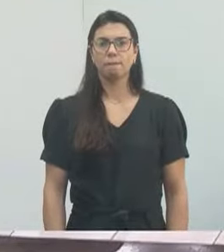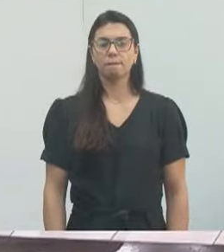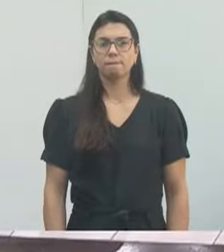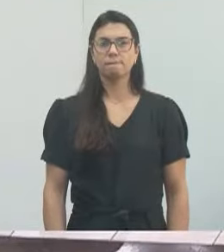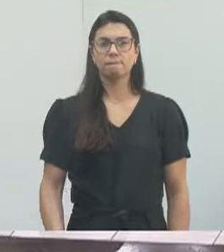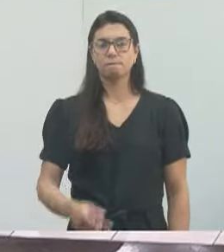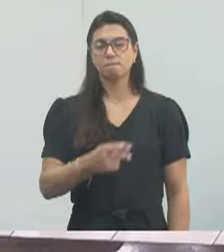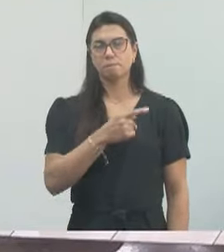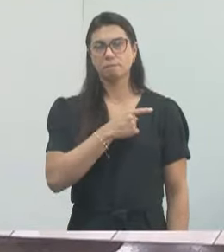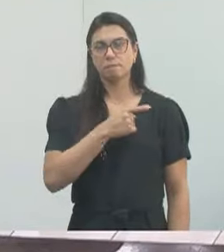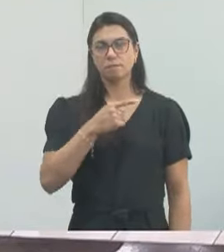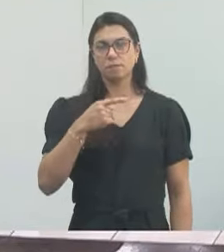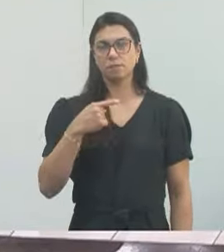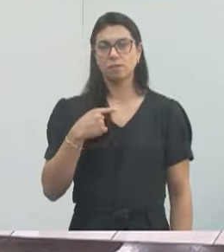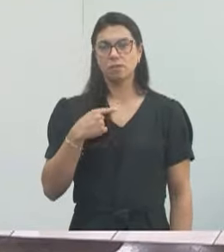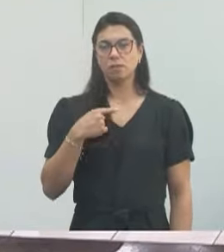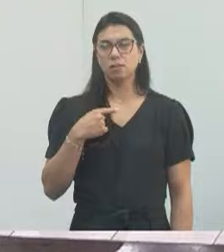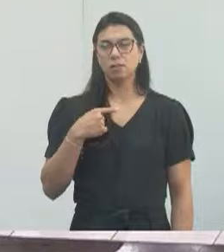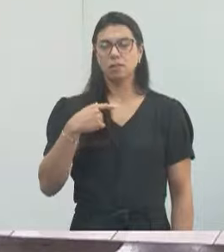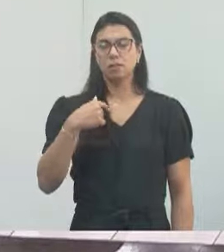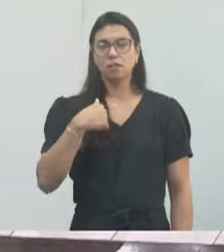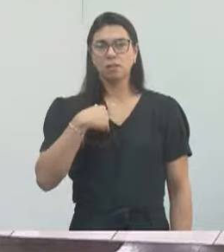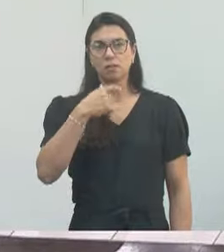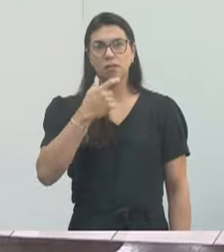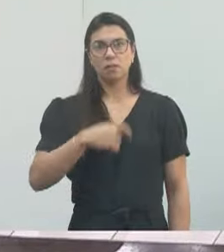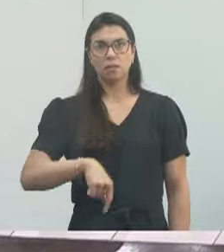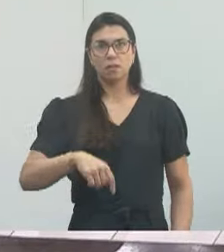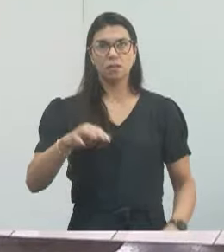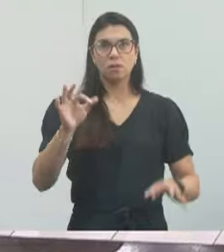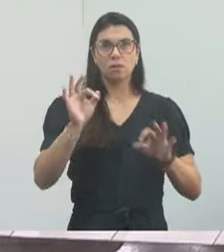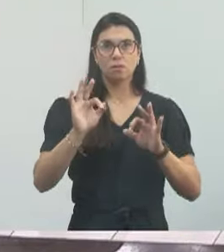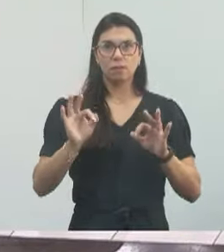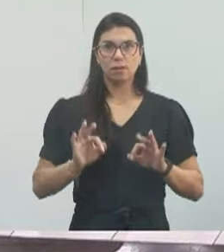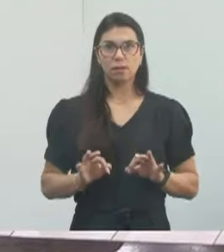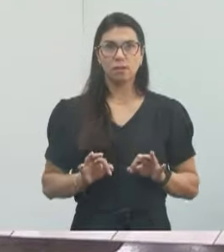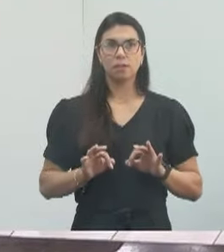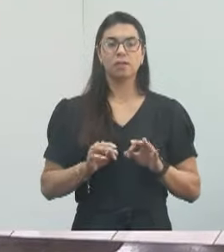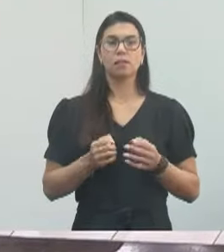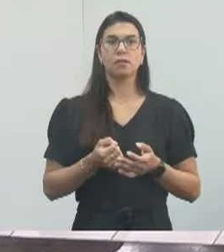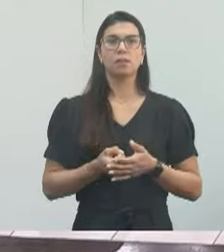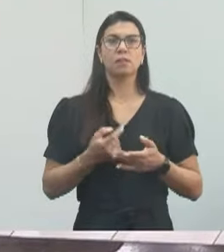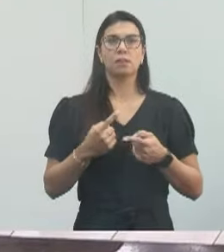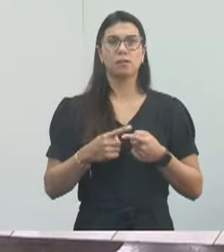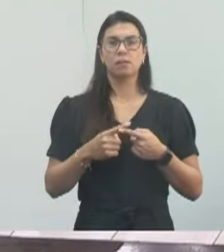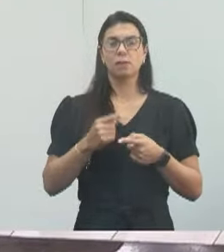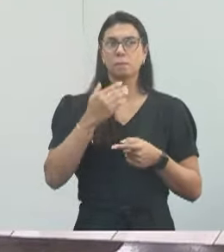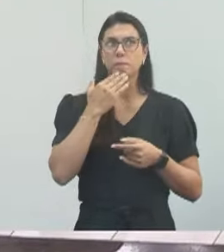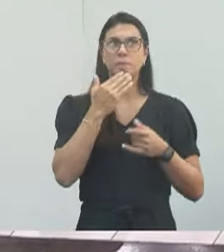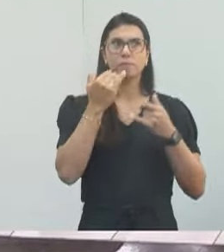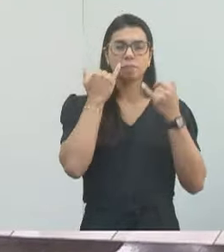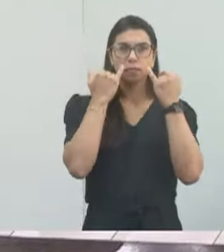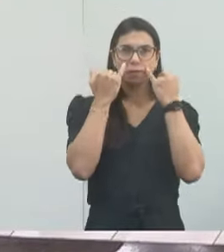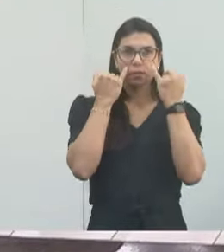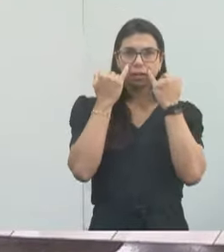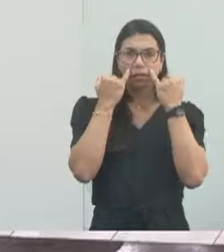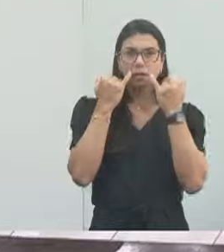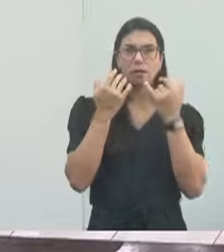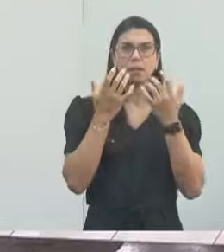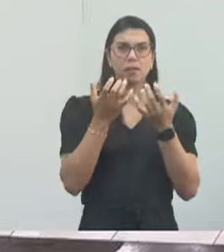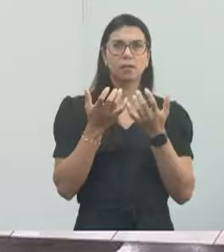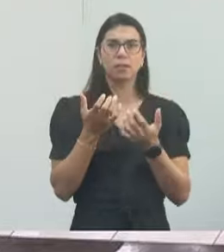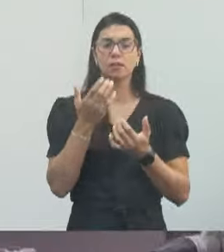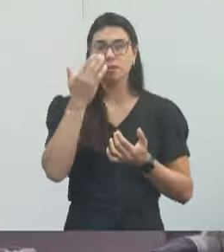olha senhor presidente eu fico contente do vereador Valmir fazer esse pedido de informação né questionando aí o governo